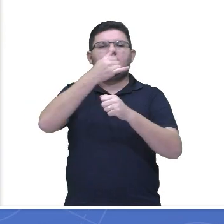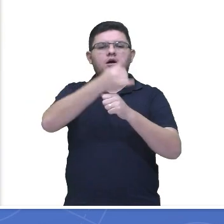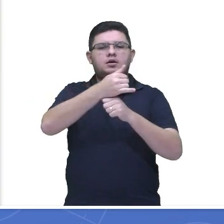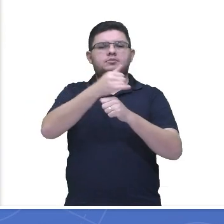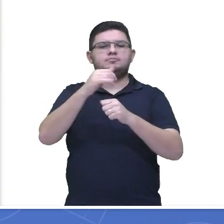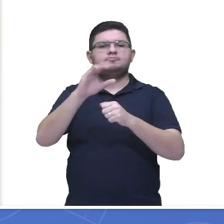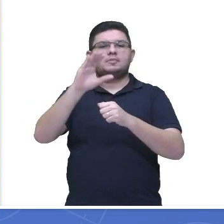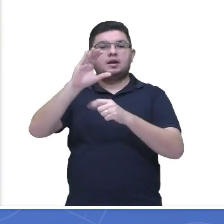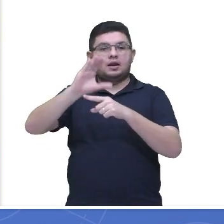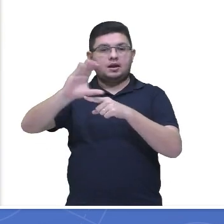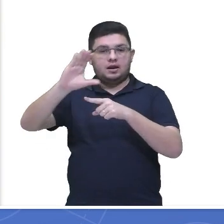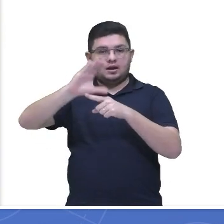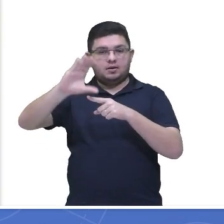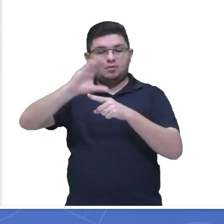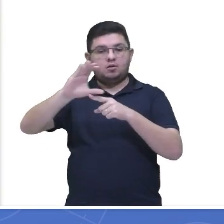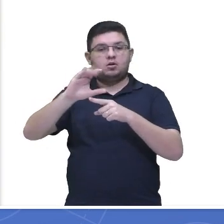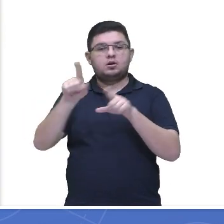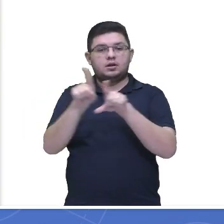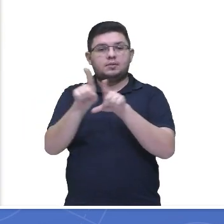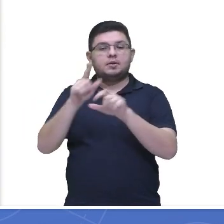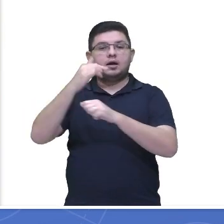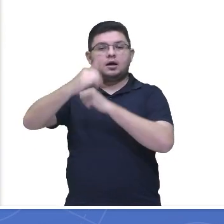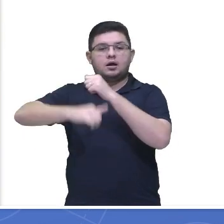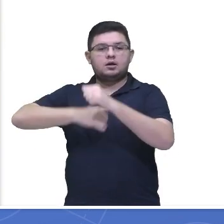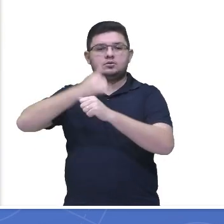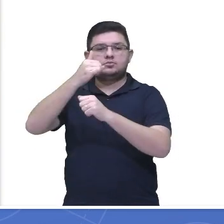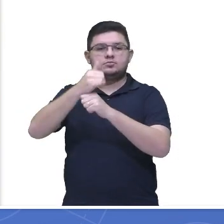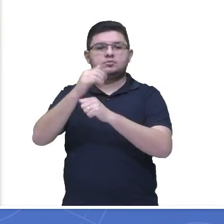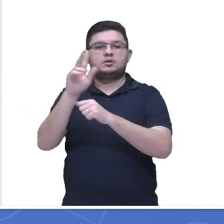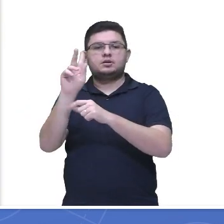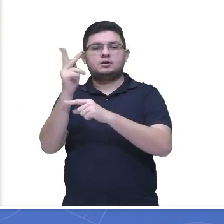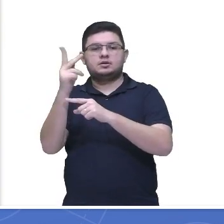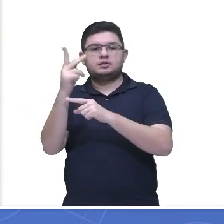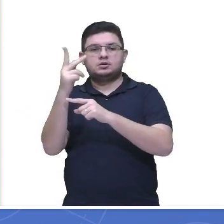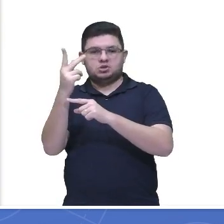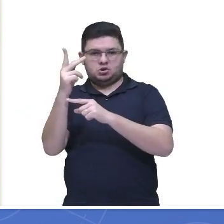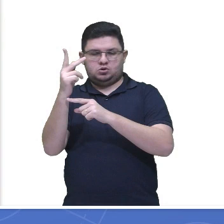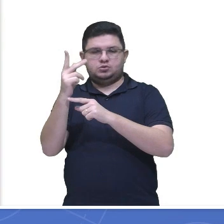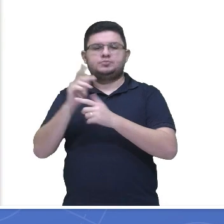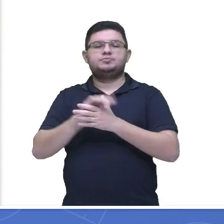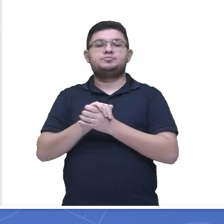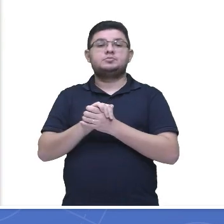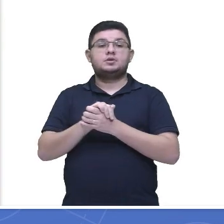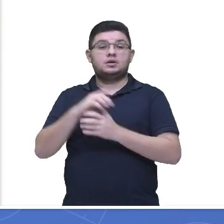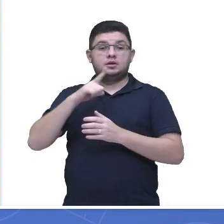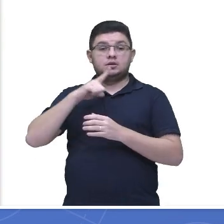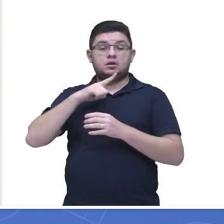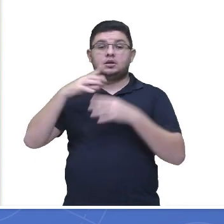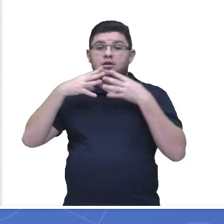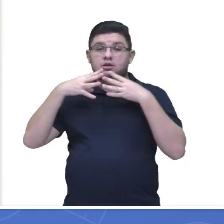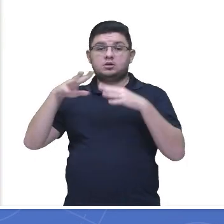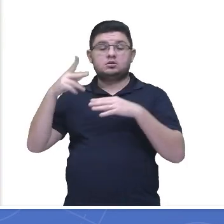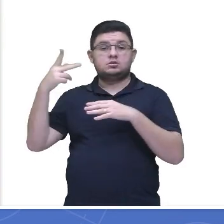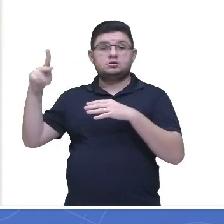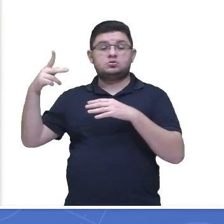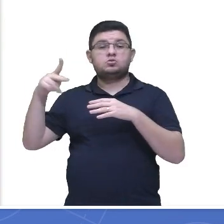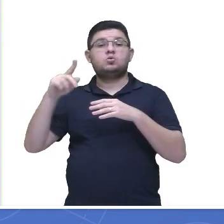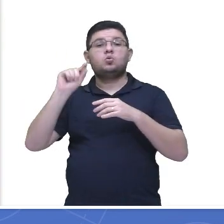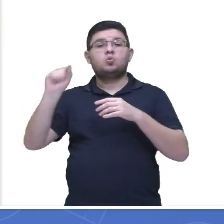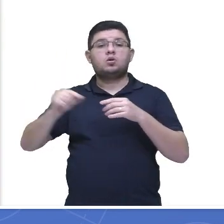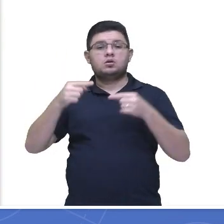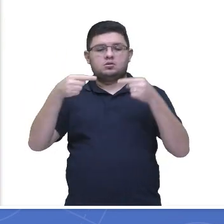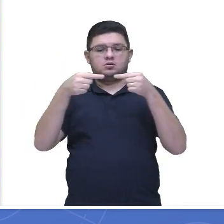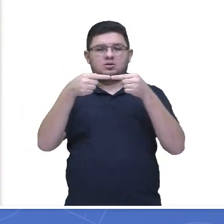na forma estrutural, ligações simples e ligações duplas que se alternam. Não vão